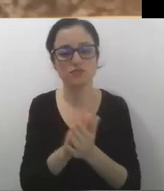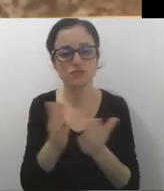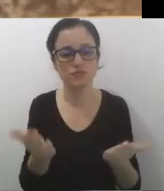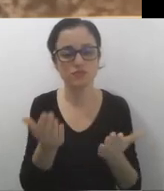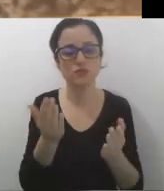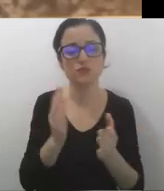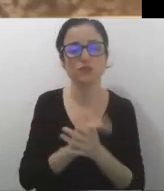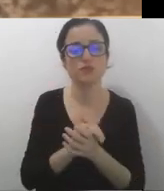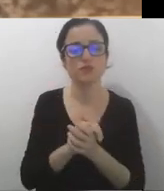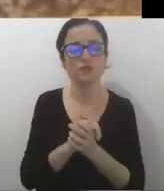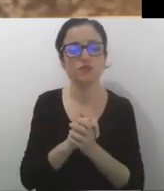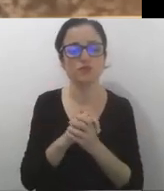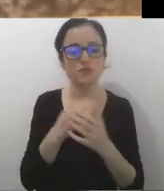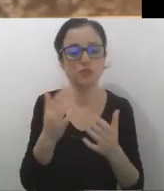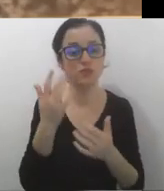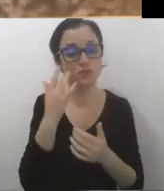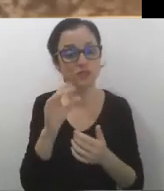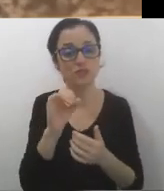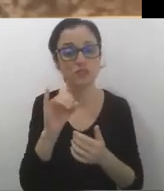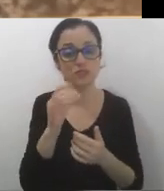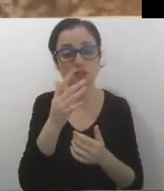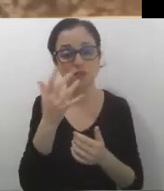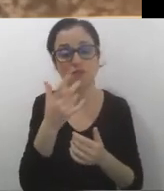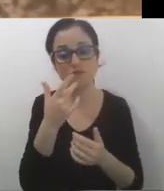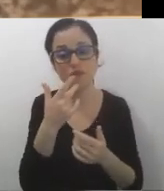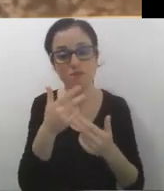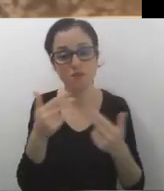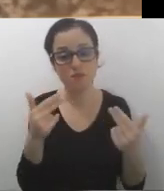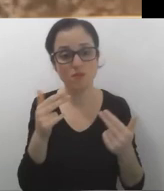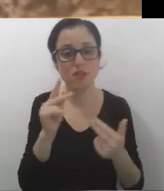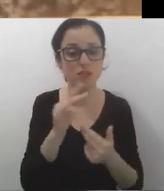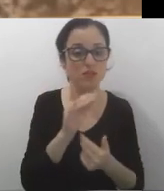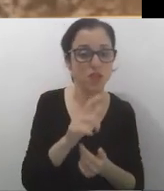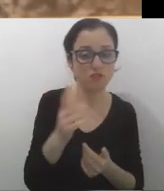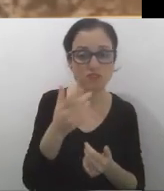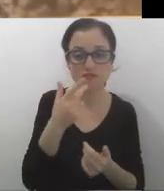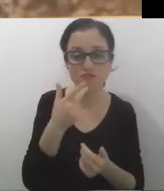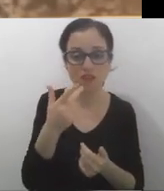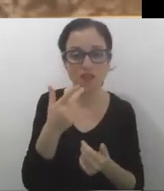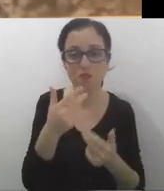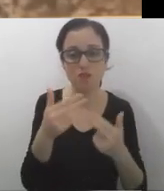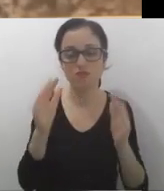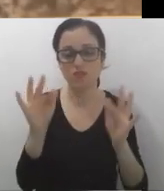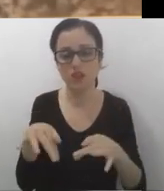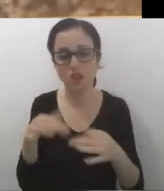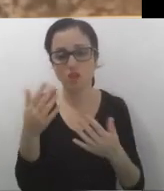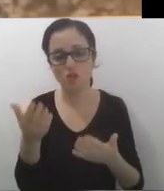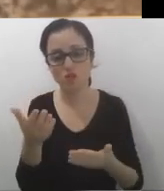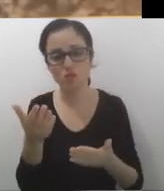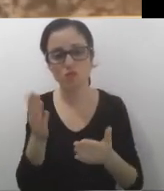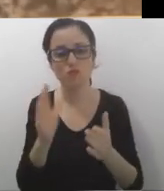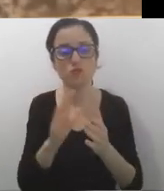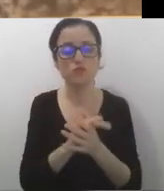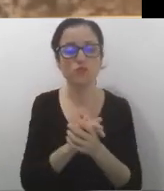alguma coisa para finalizar, mas se não, eu, ou Bárbara também, como a gente já avançou